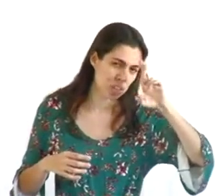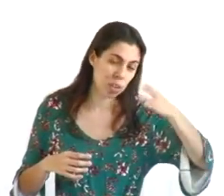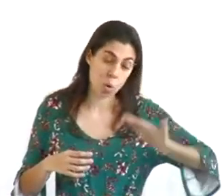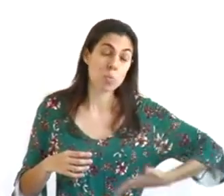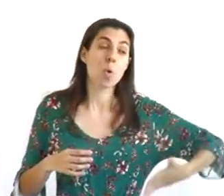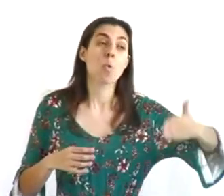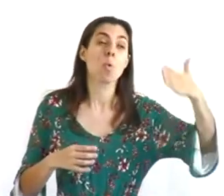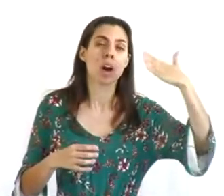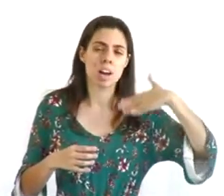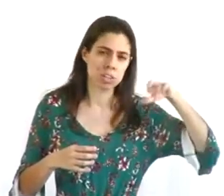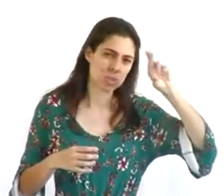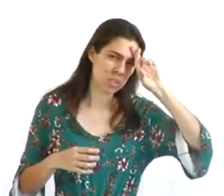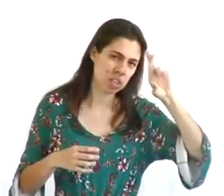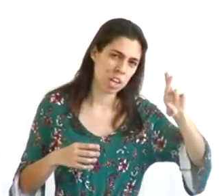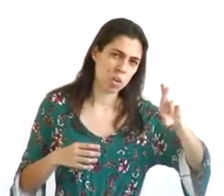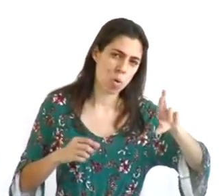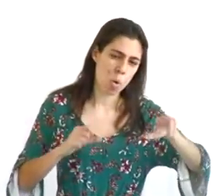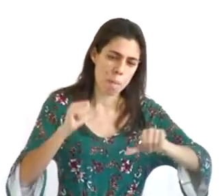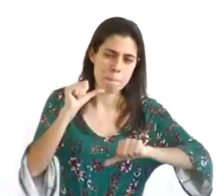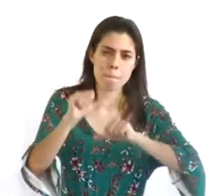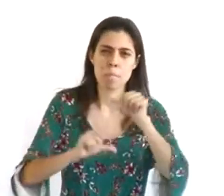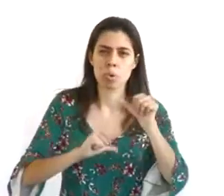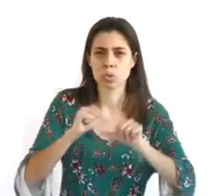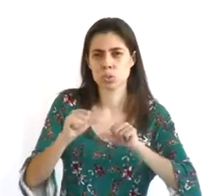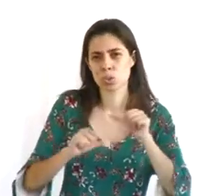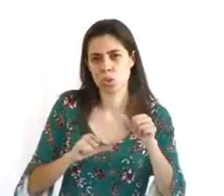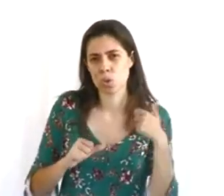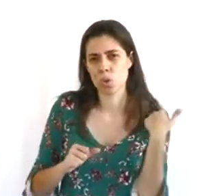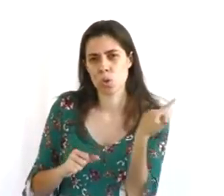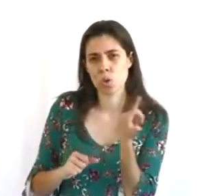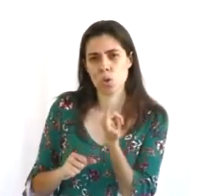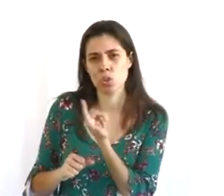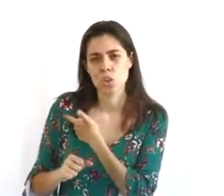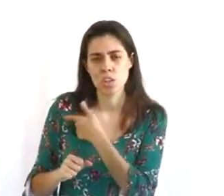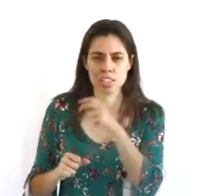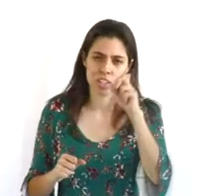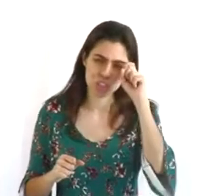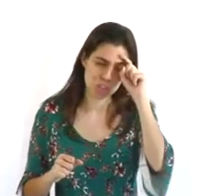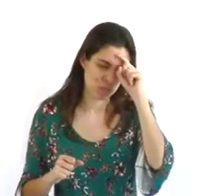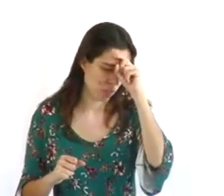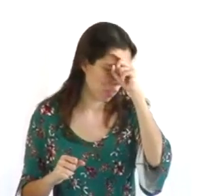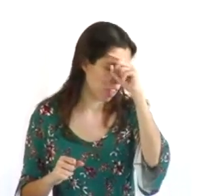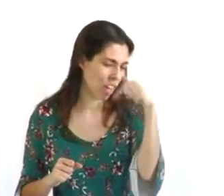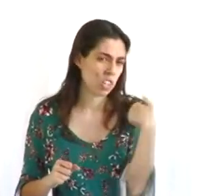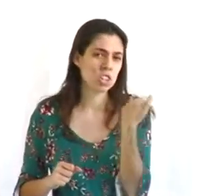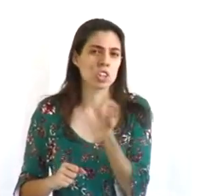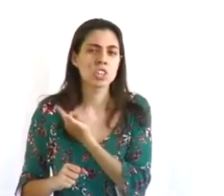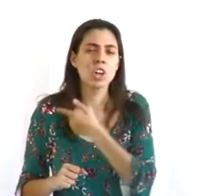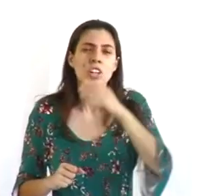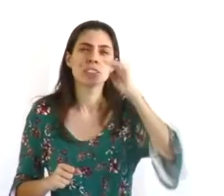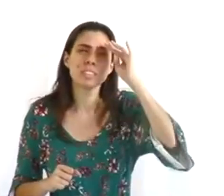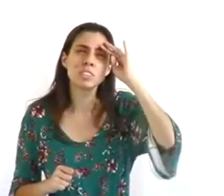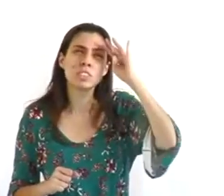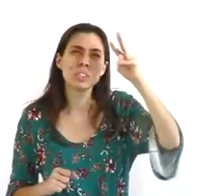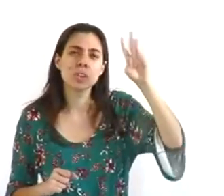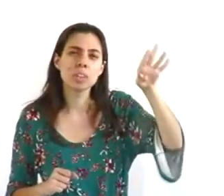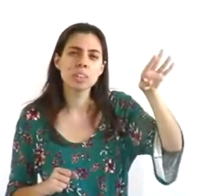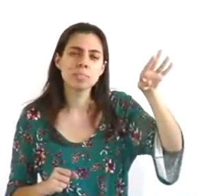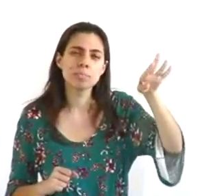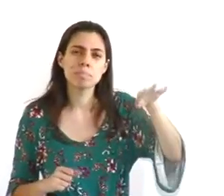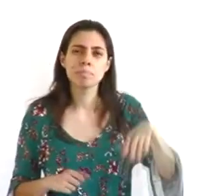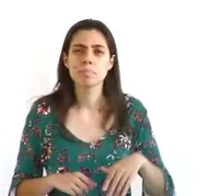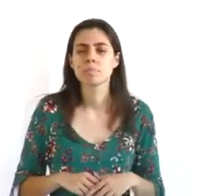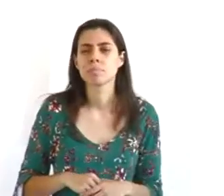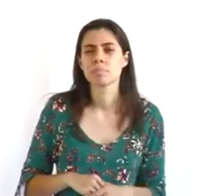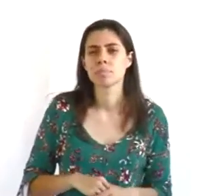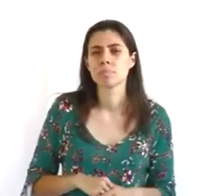esse período, desde a libertação de Israel do Egito até o retorno do segundo cativeiro. E não pode